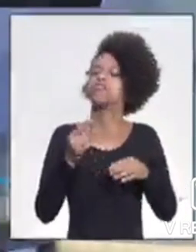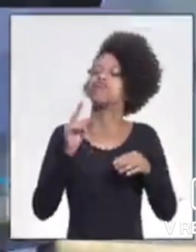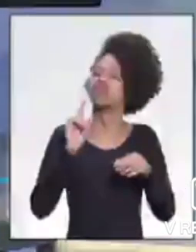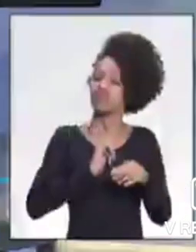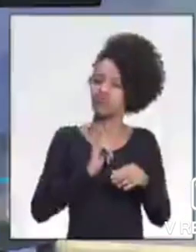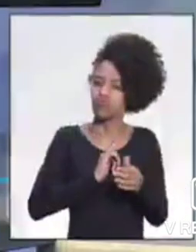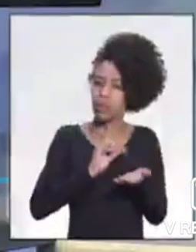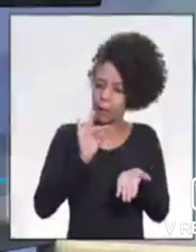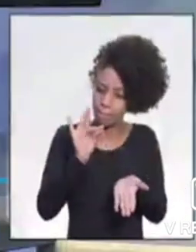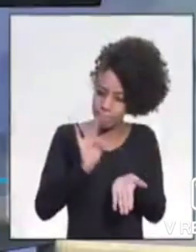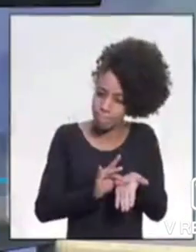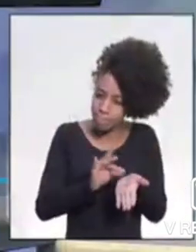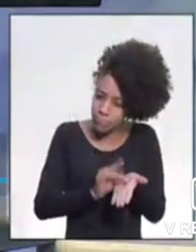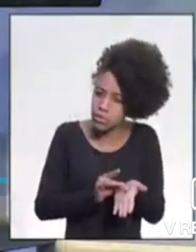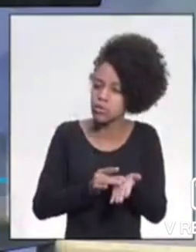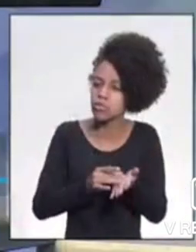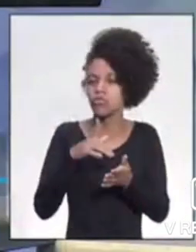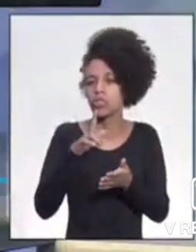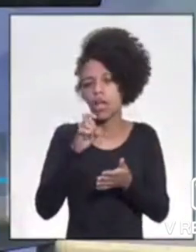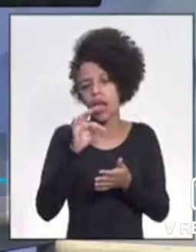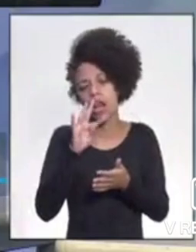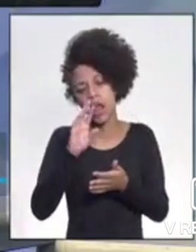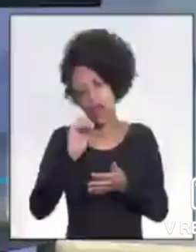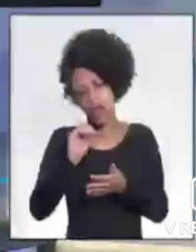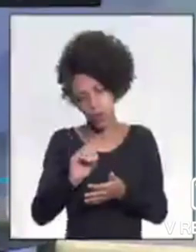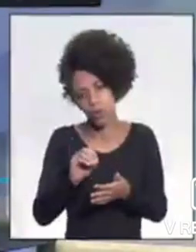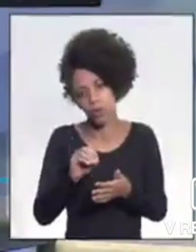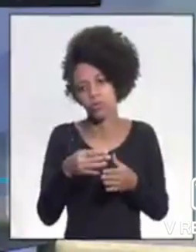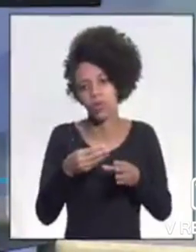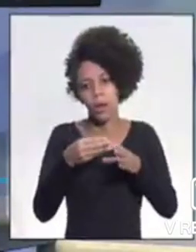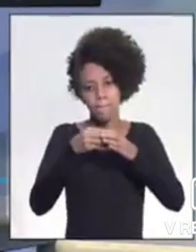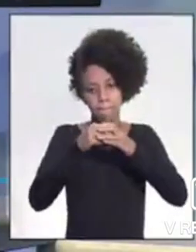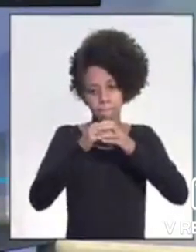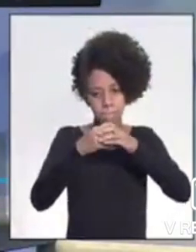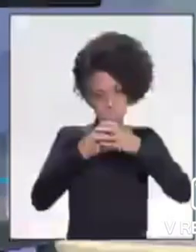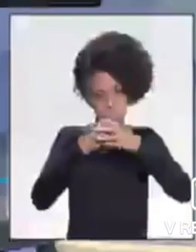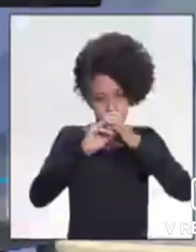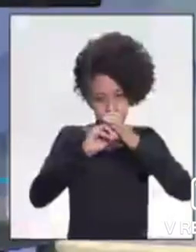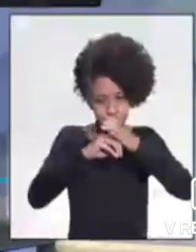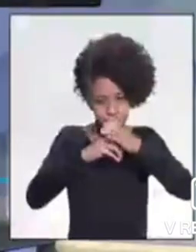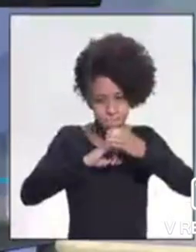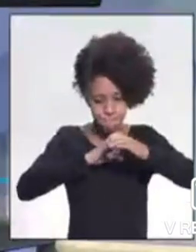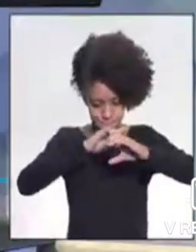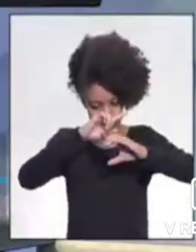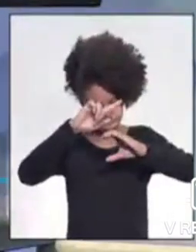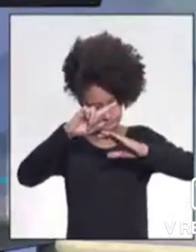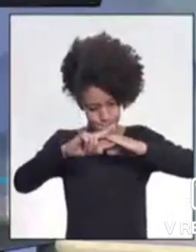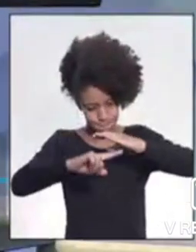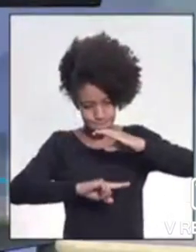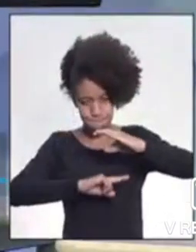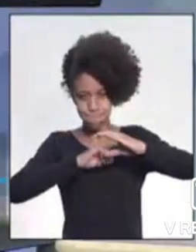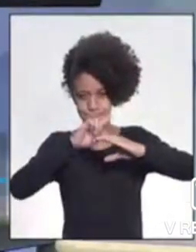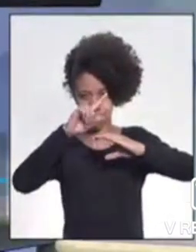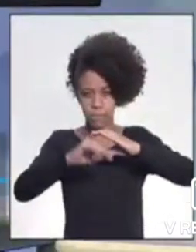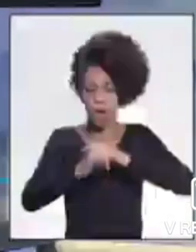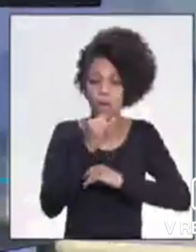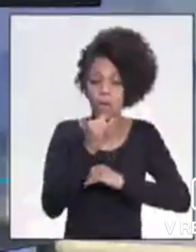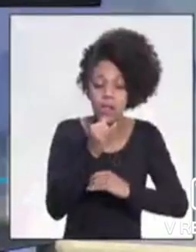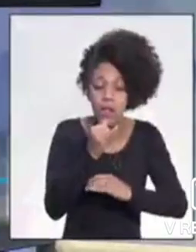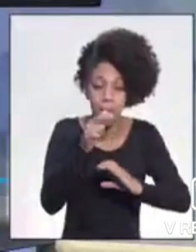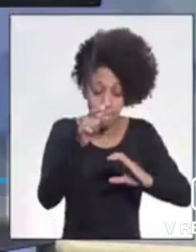dos elétrons, perfeito? Uma massa densa, positiva, provavelmente, e que o exemplo